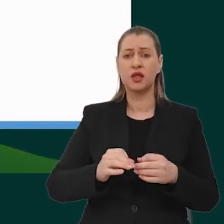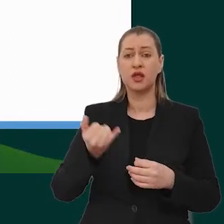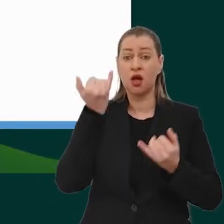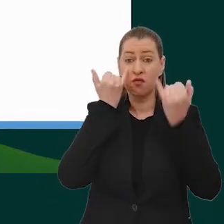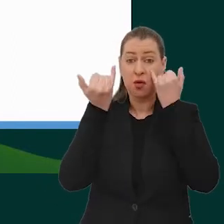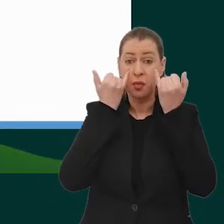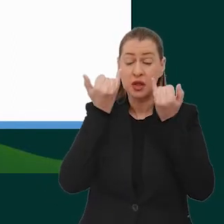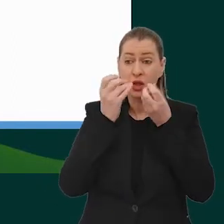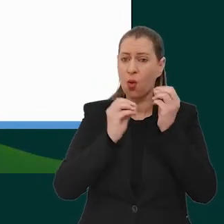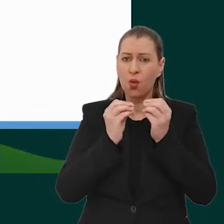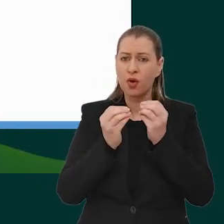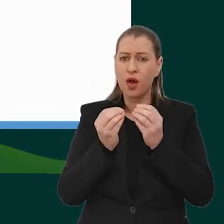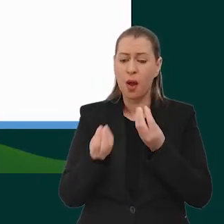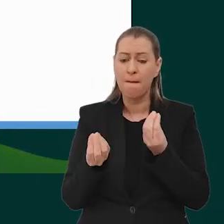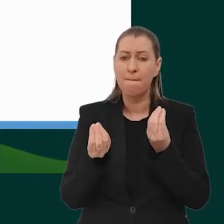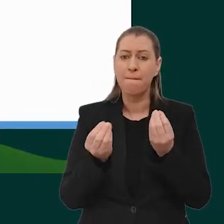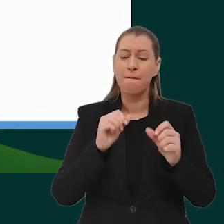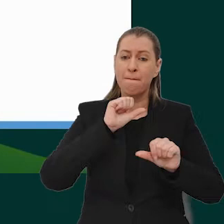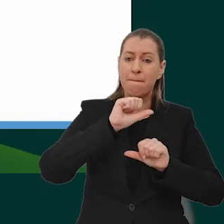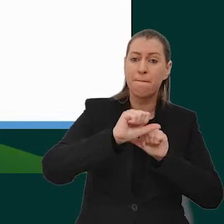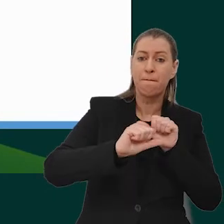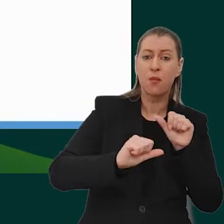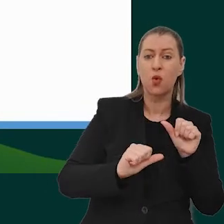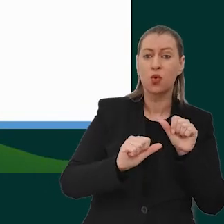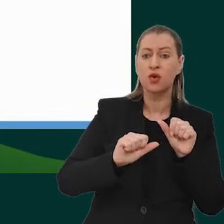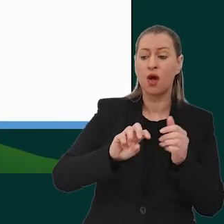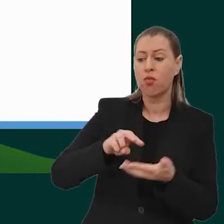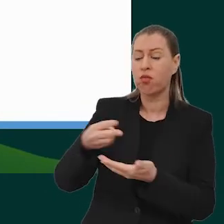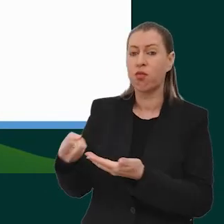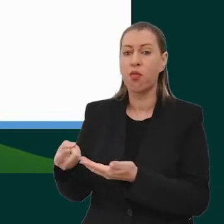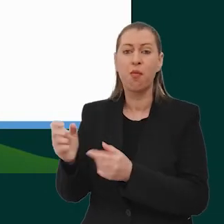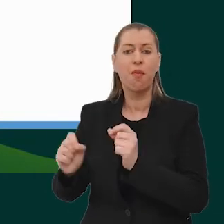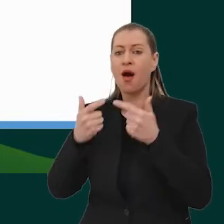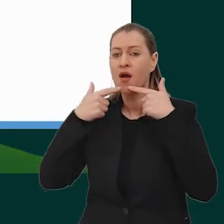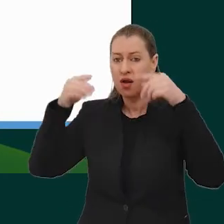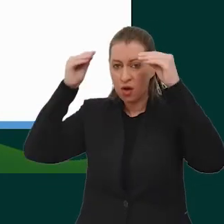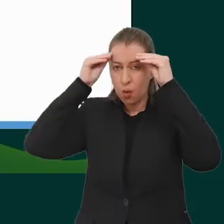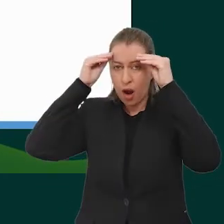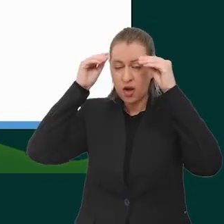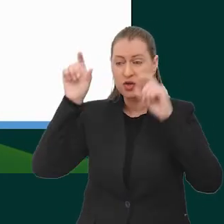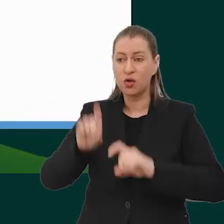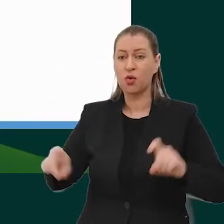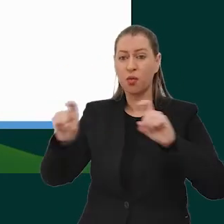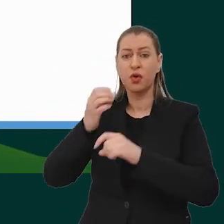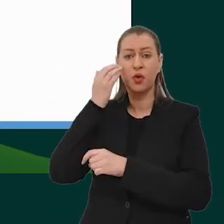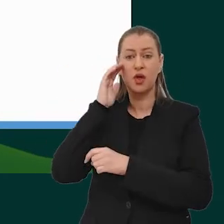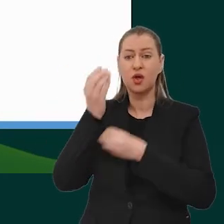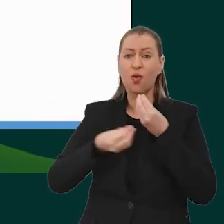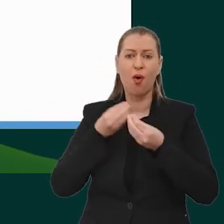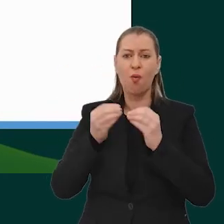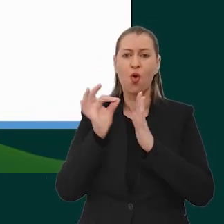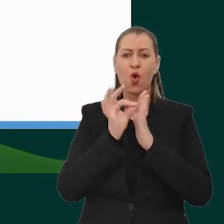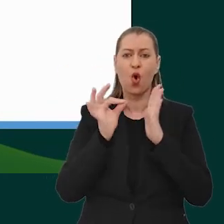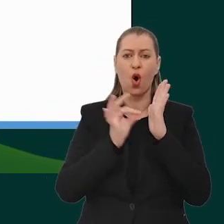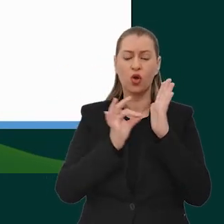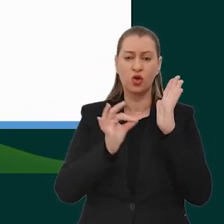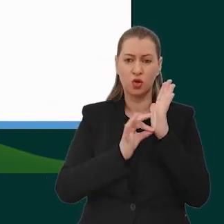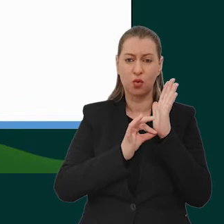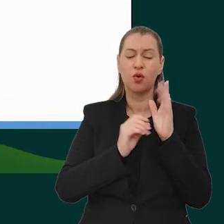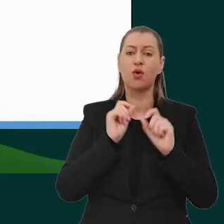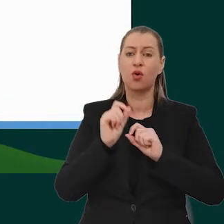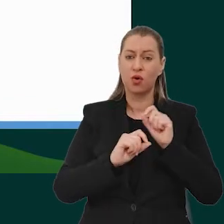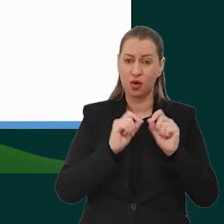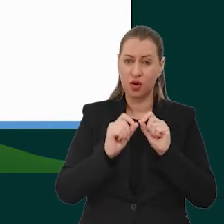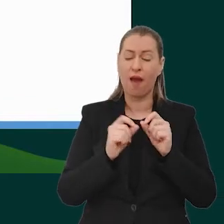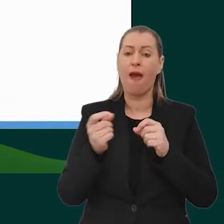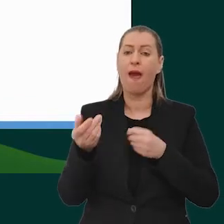e converte isso para uma linguagem que o computador entende, que na verdade até então era através de códigos,